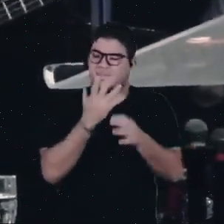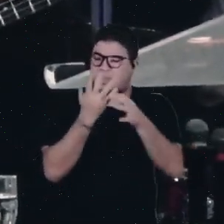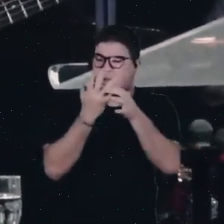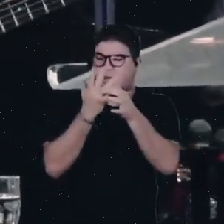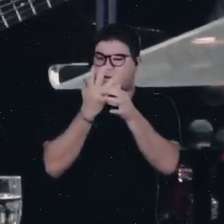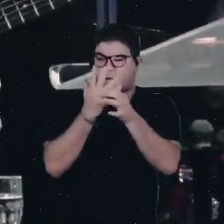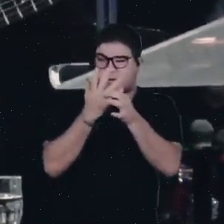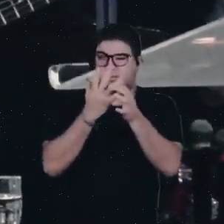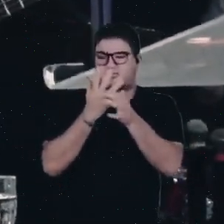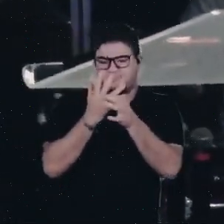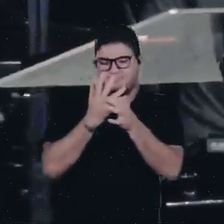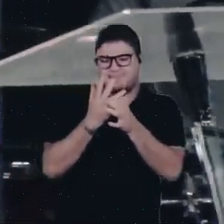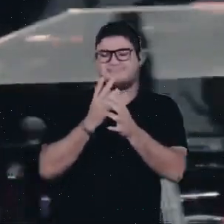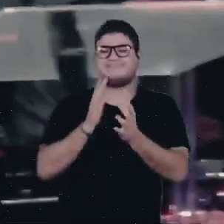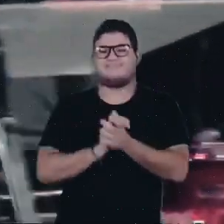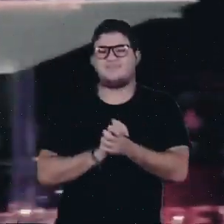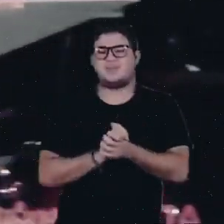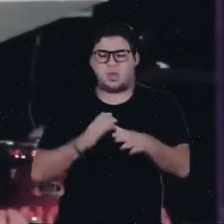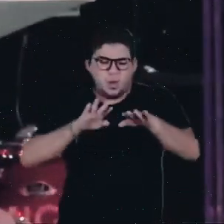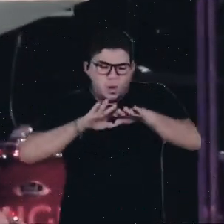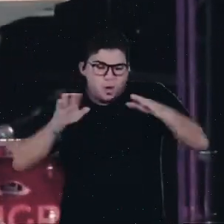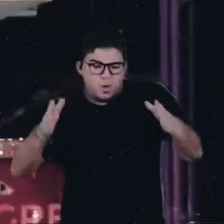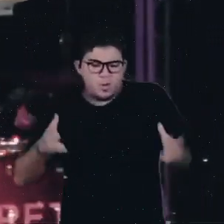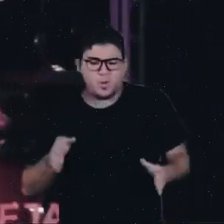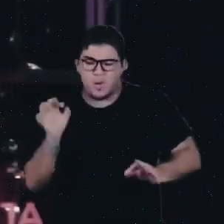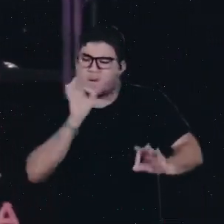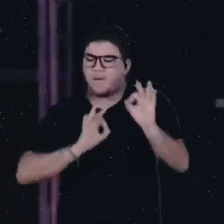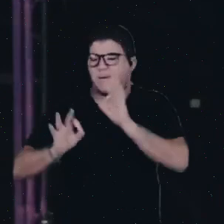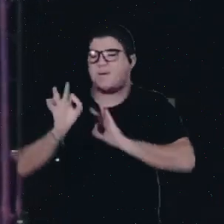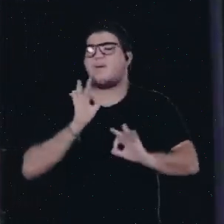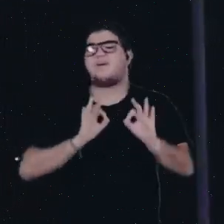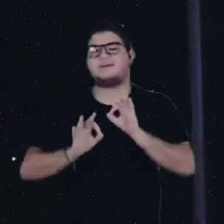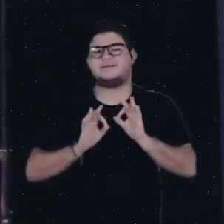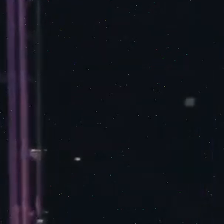anelzão nela, vai ter banquete.